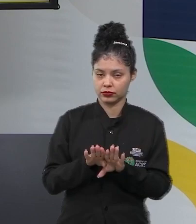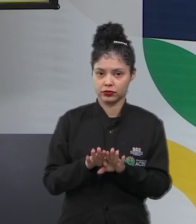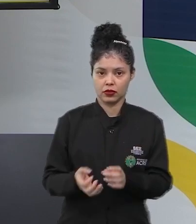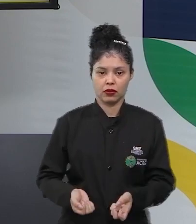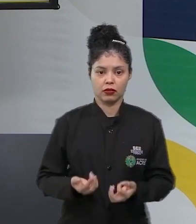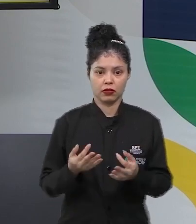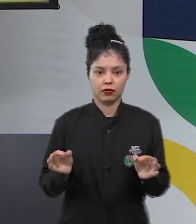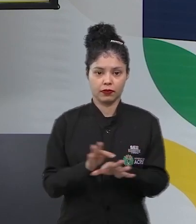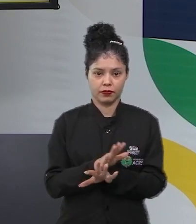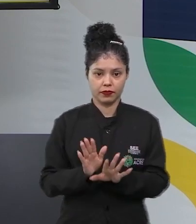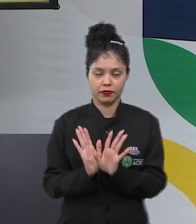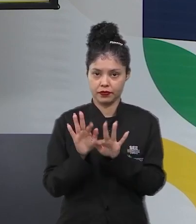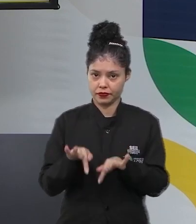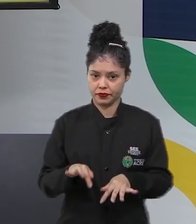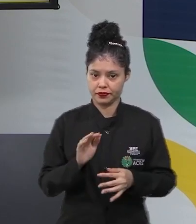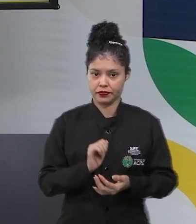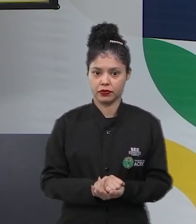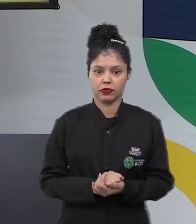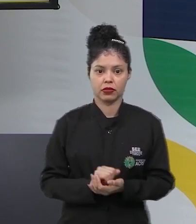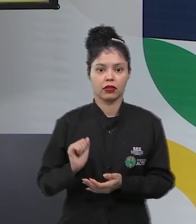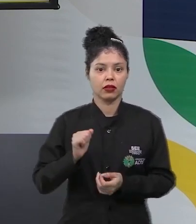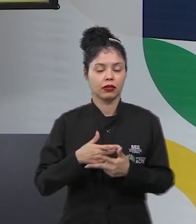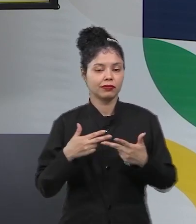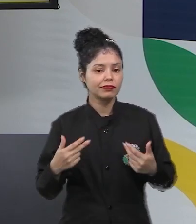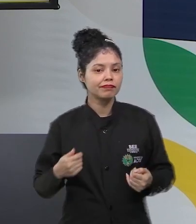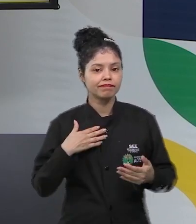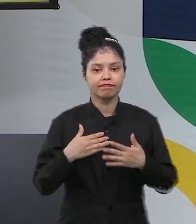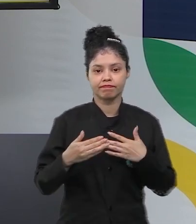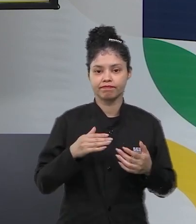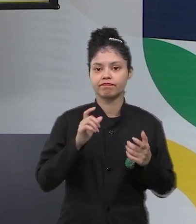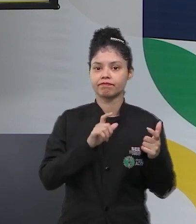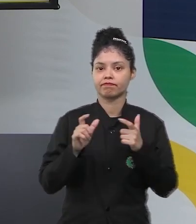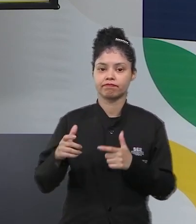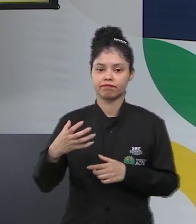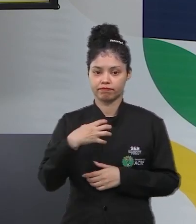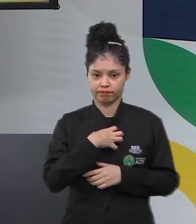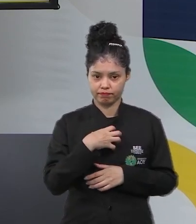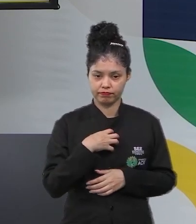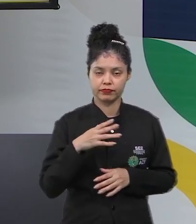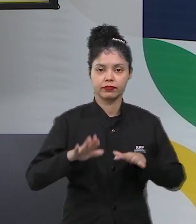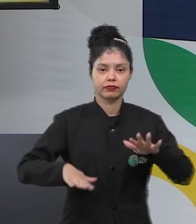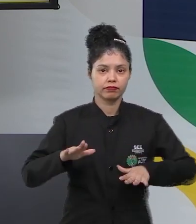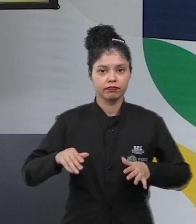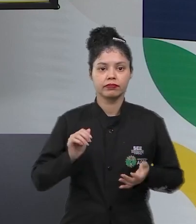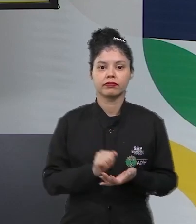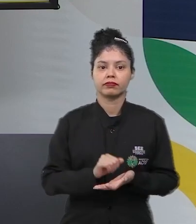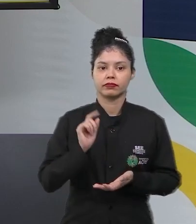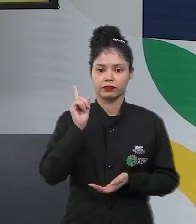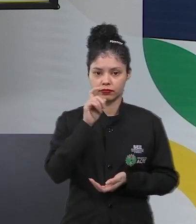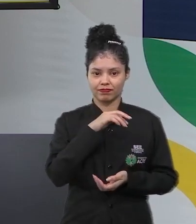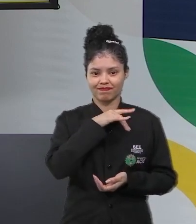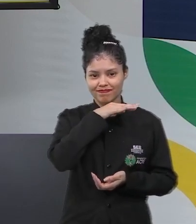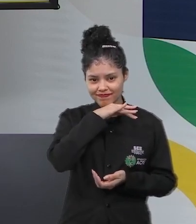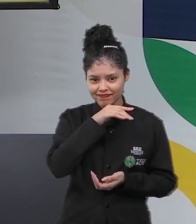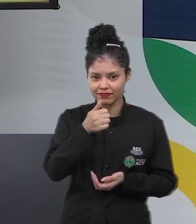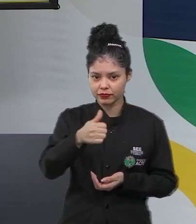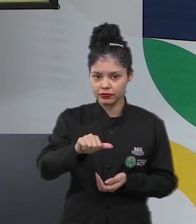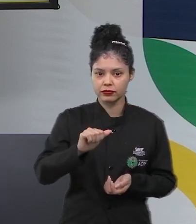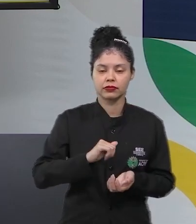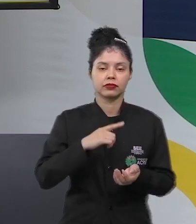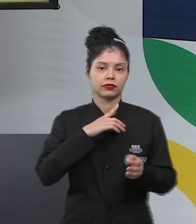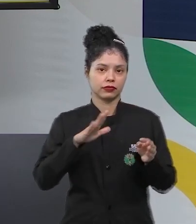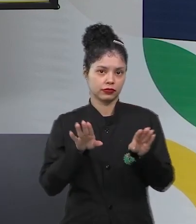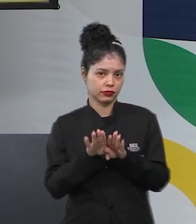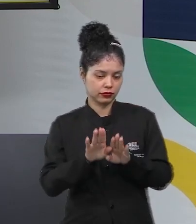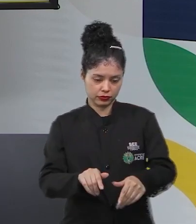de motosserras. Então a coisa, em determinados momentos, ficava um tanto quanto tensa. Havia